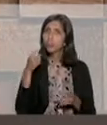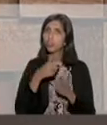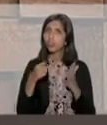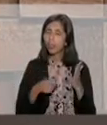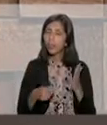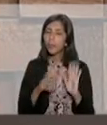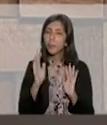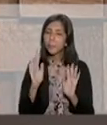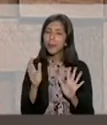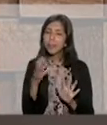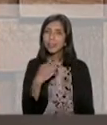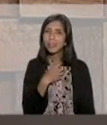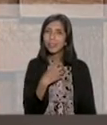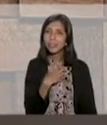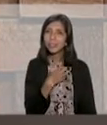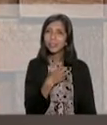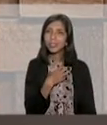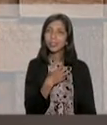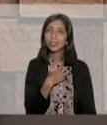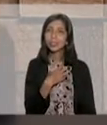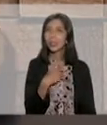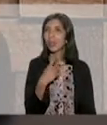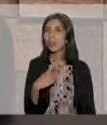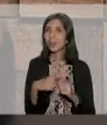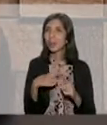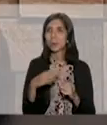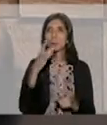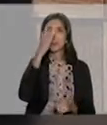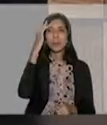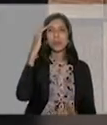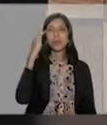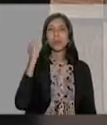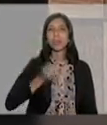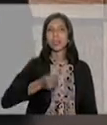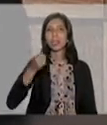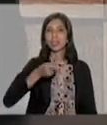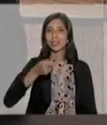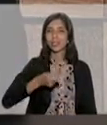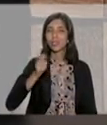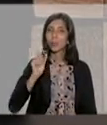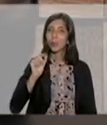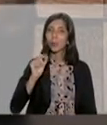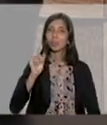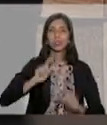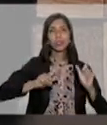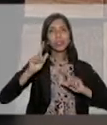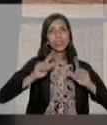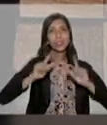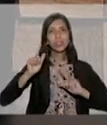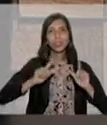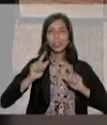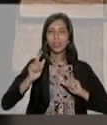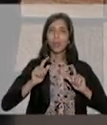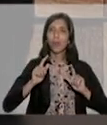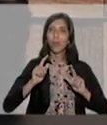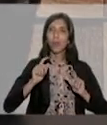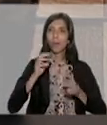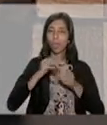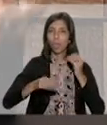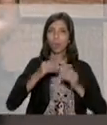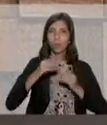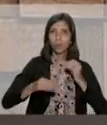eu sinto que porque as pessoas exigem, às vezes da televisão, que